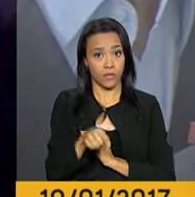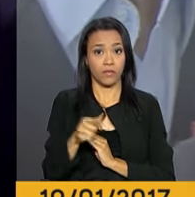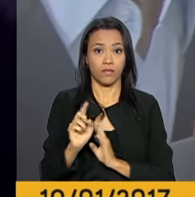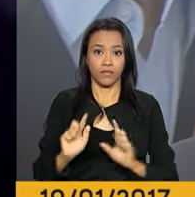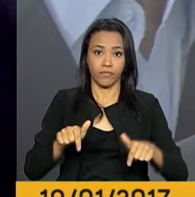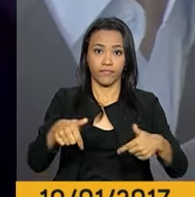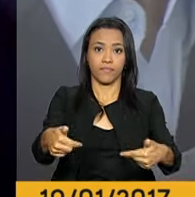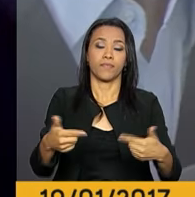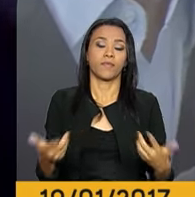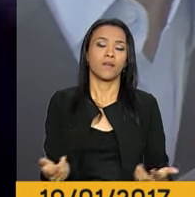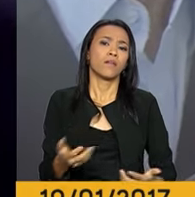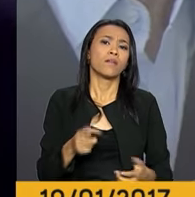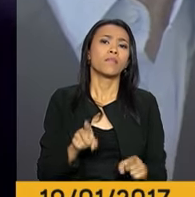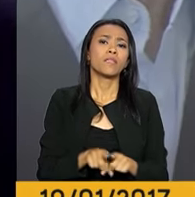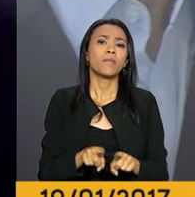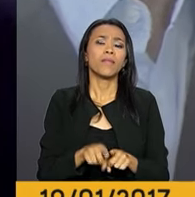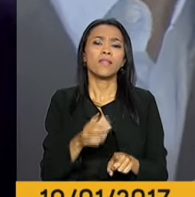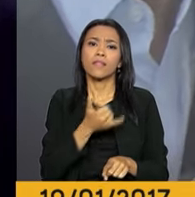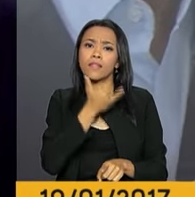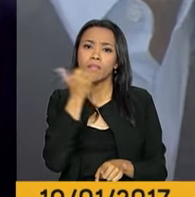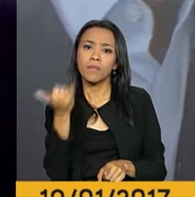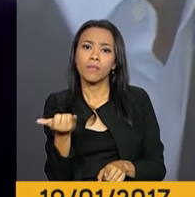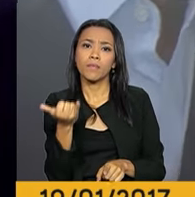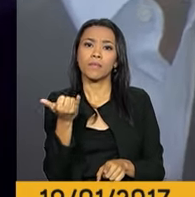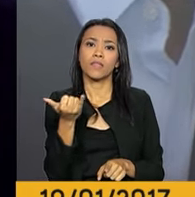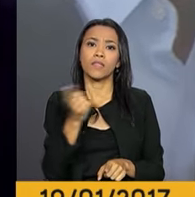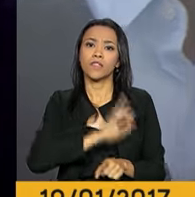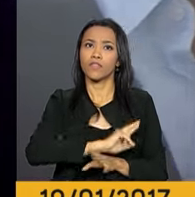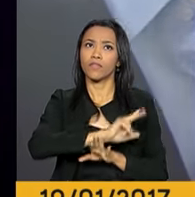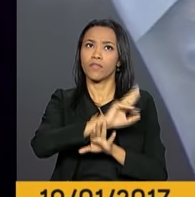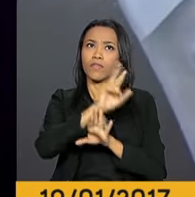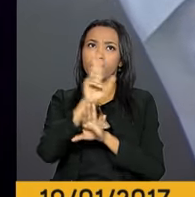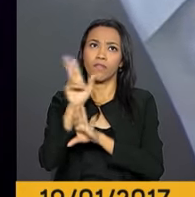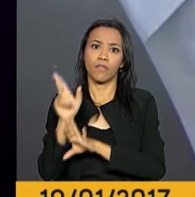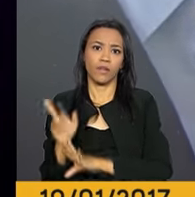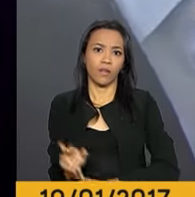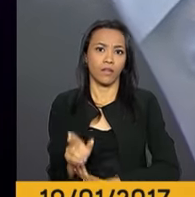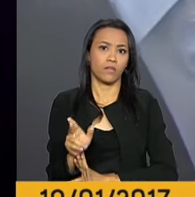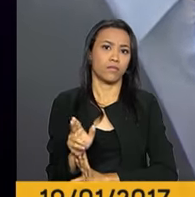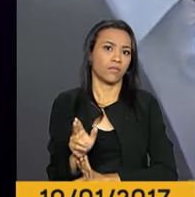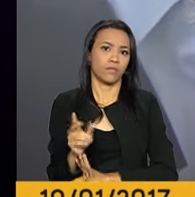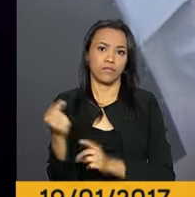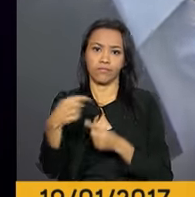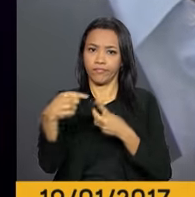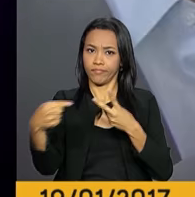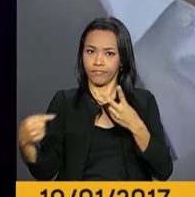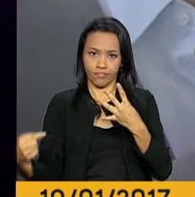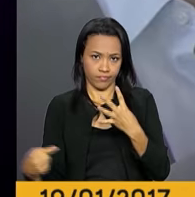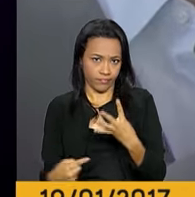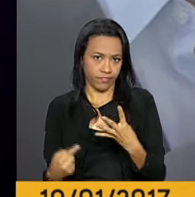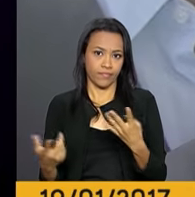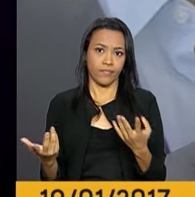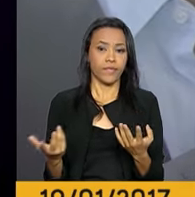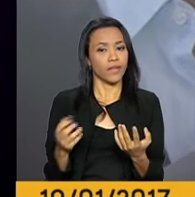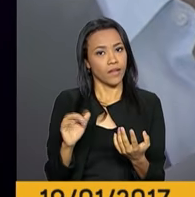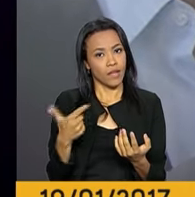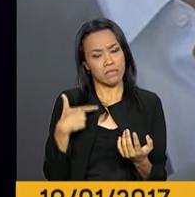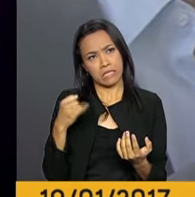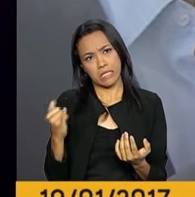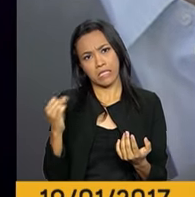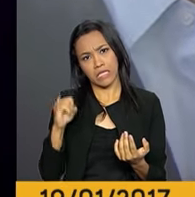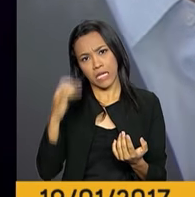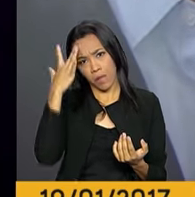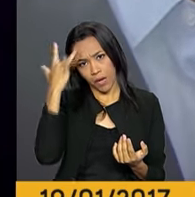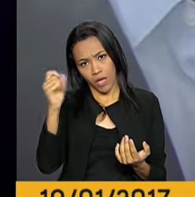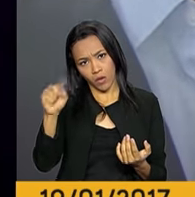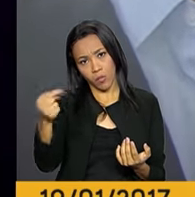né? Vai depender muito dessa conexão de vários fatores. Evidentemente, diante da sua pergunta, se amanhã ou depois vai